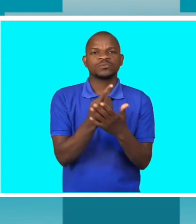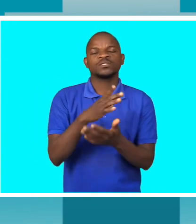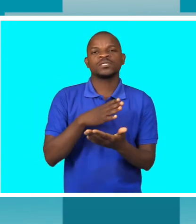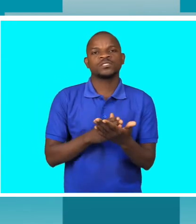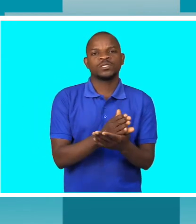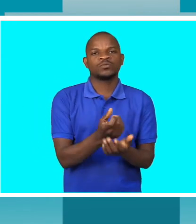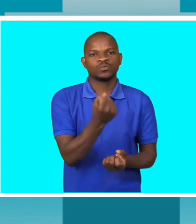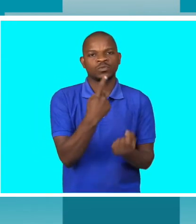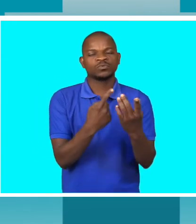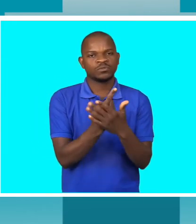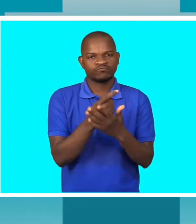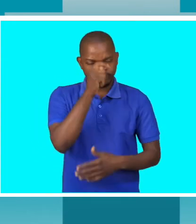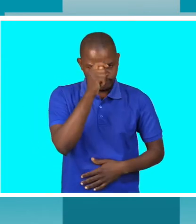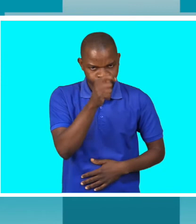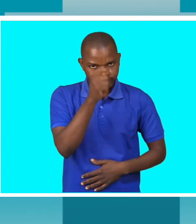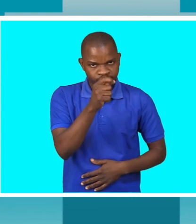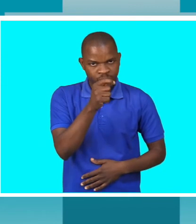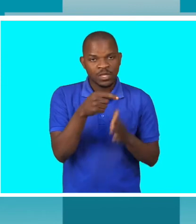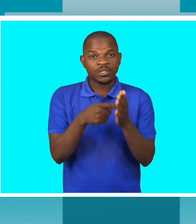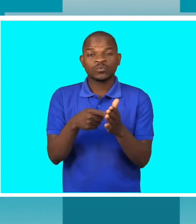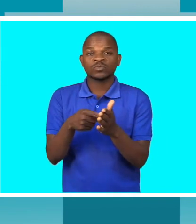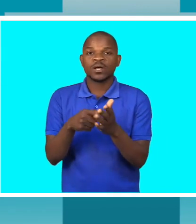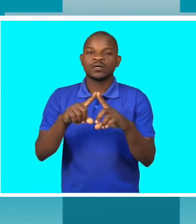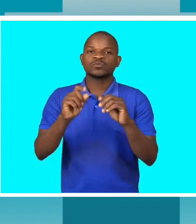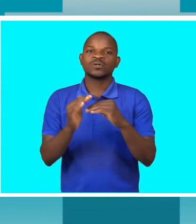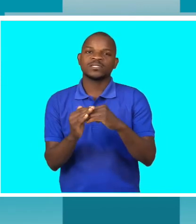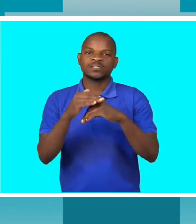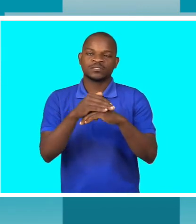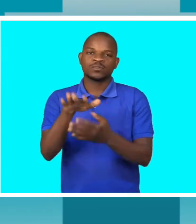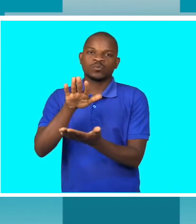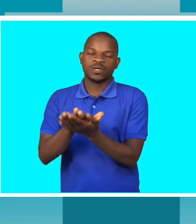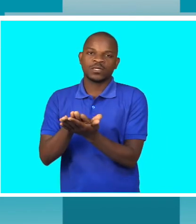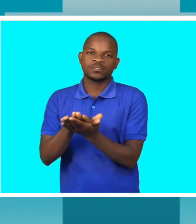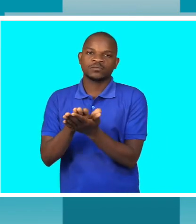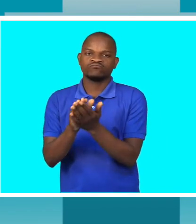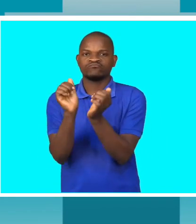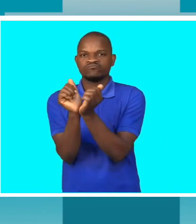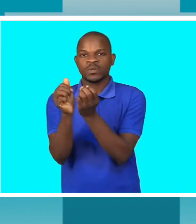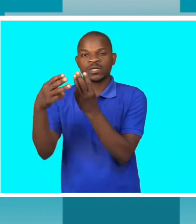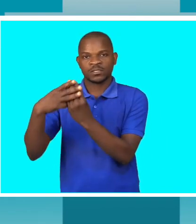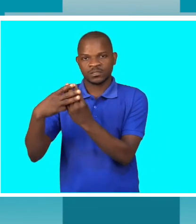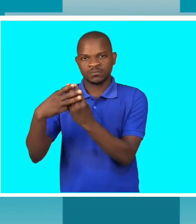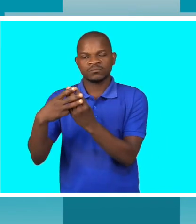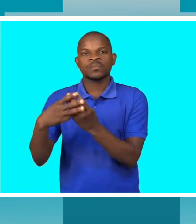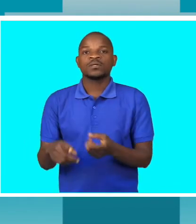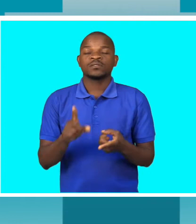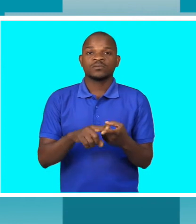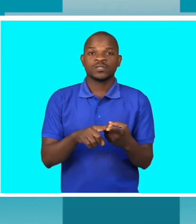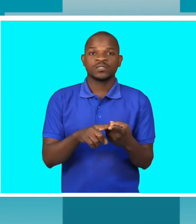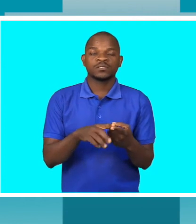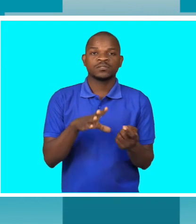um recluso que tem no seu interior da cabeça nesse caso, uma bala. Que